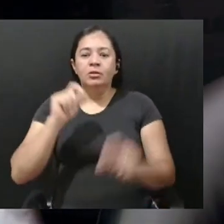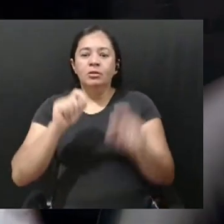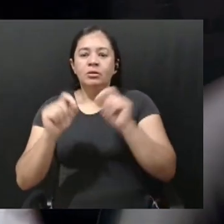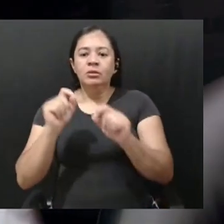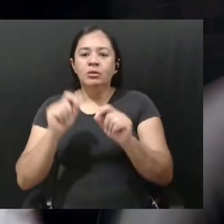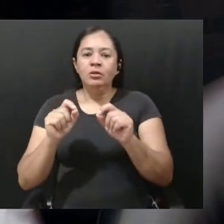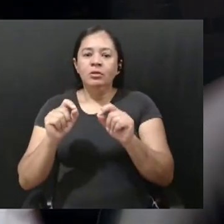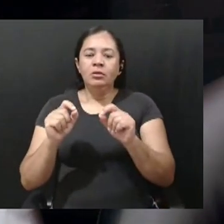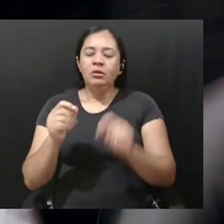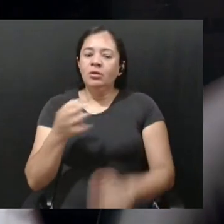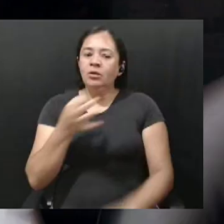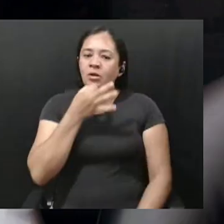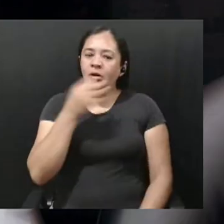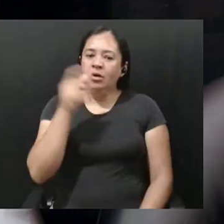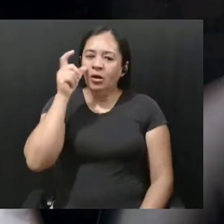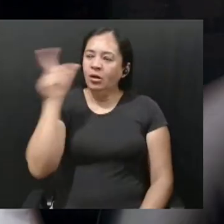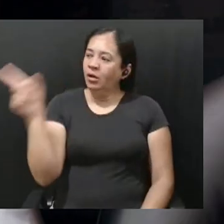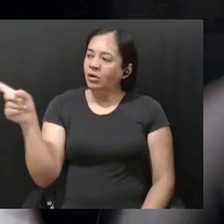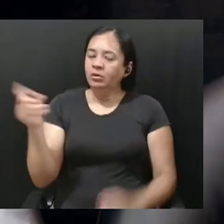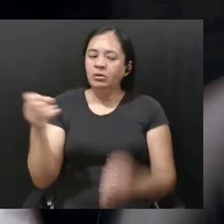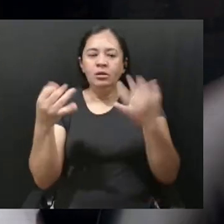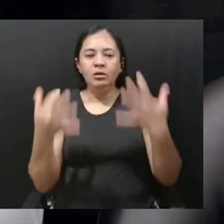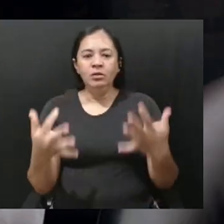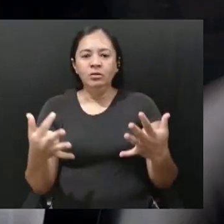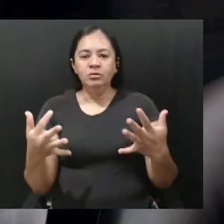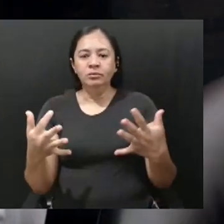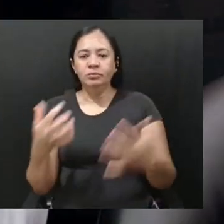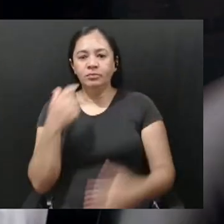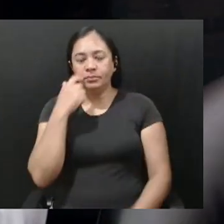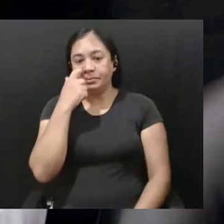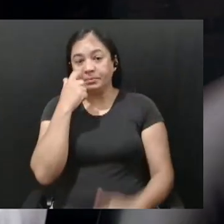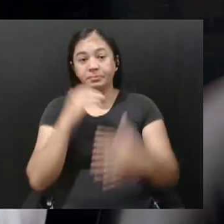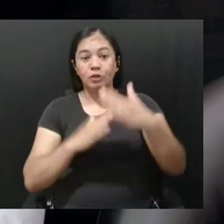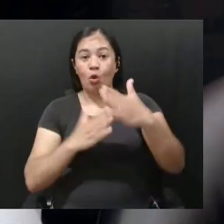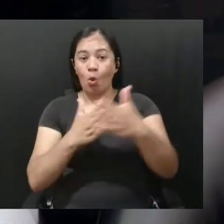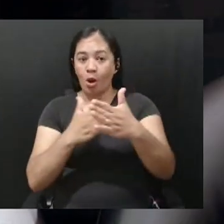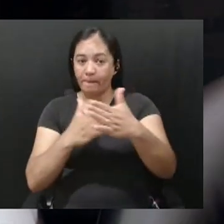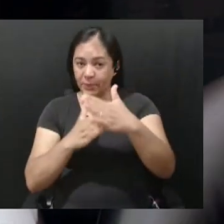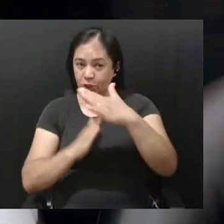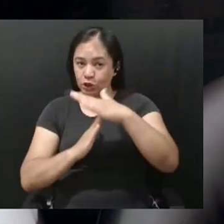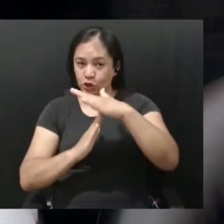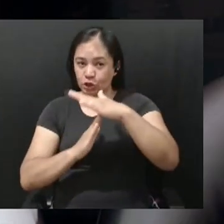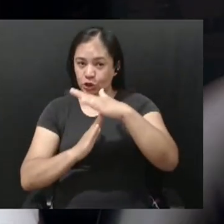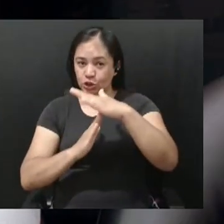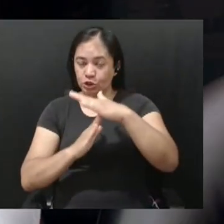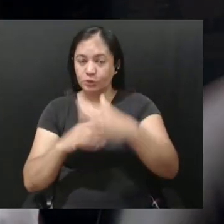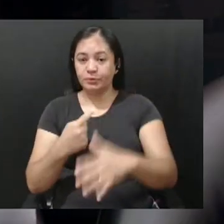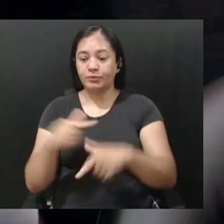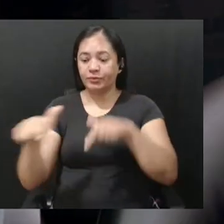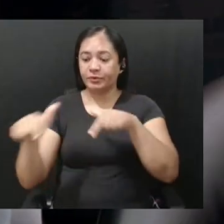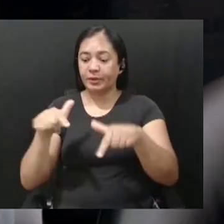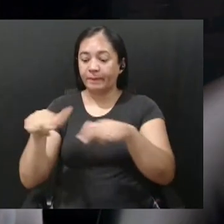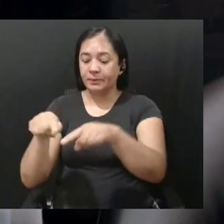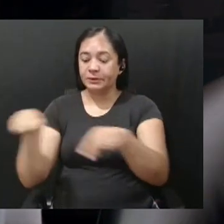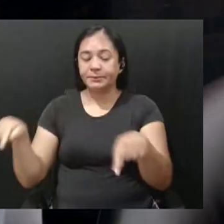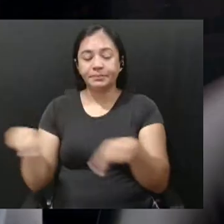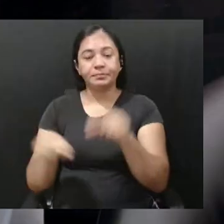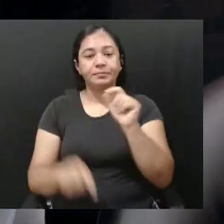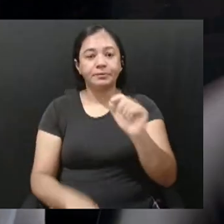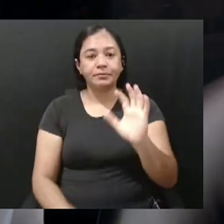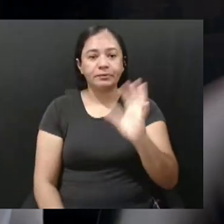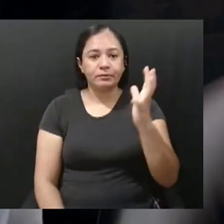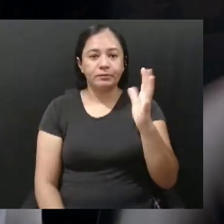questão que a Letícia trouxe, né, da questão do limite, porque assim, né, a gente trabalha na clínica, né? E o que que acontece? Às vezes as pessoas pensam assim, nossa, mas